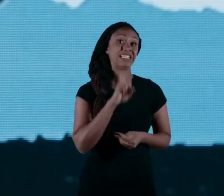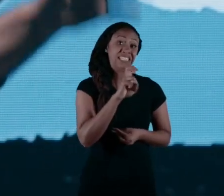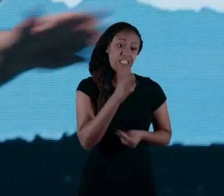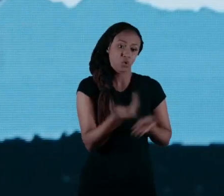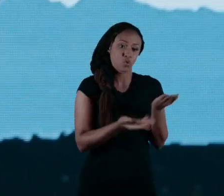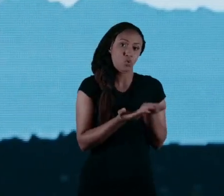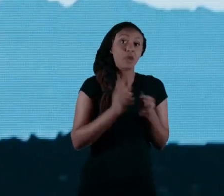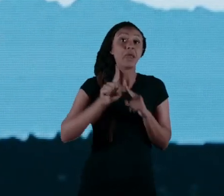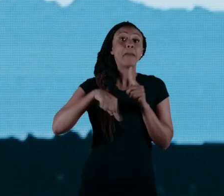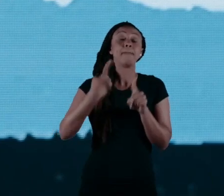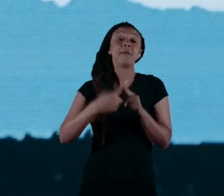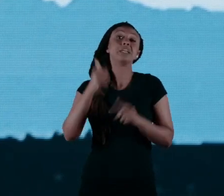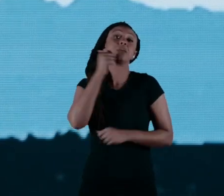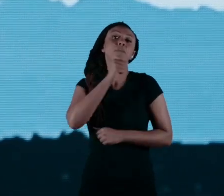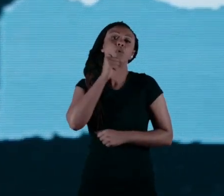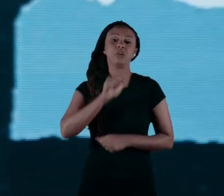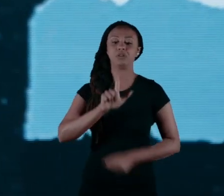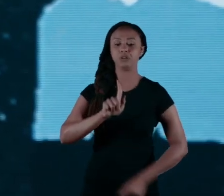um palácio.